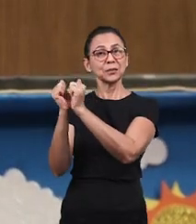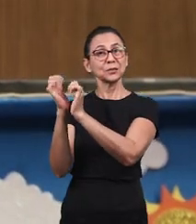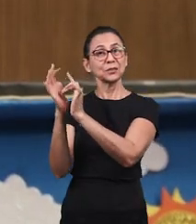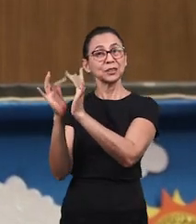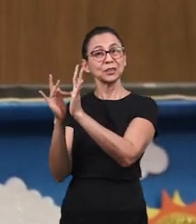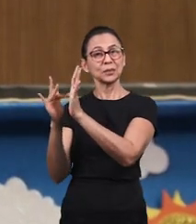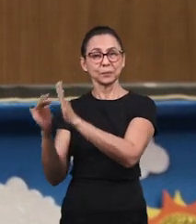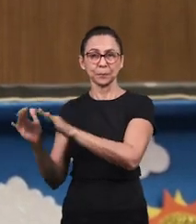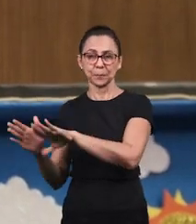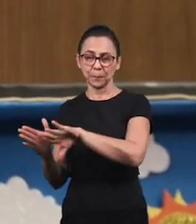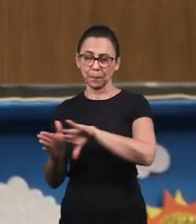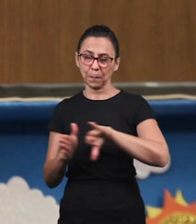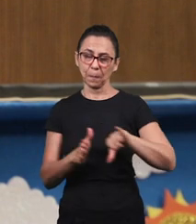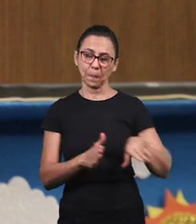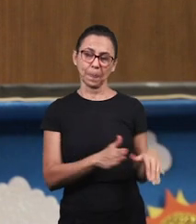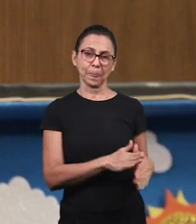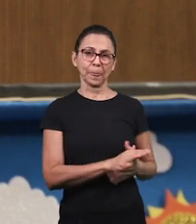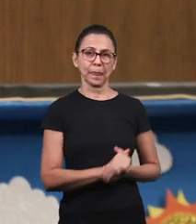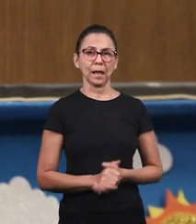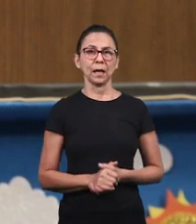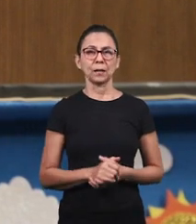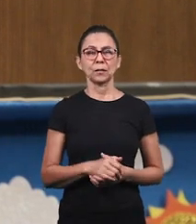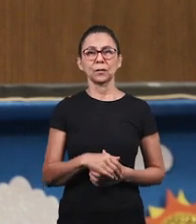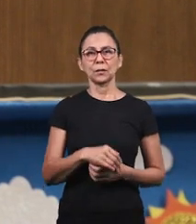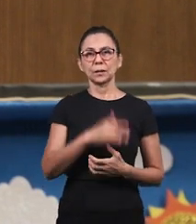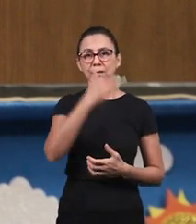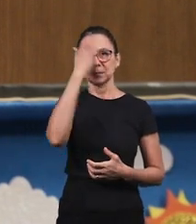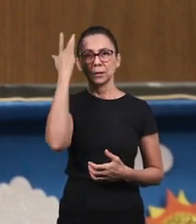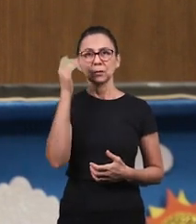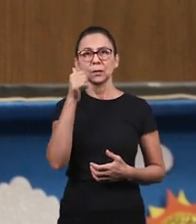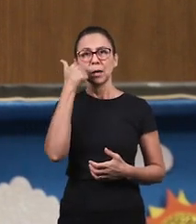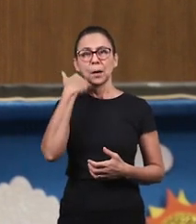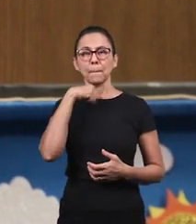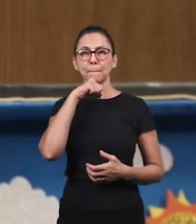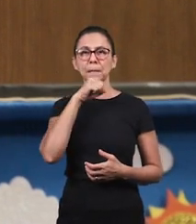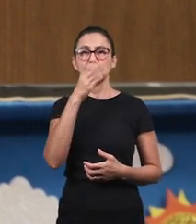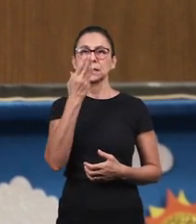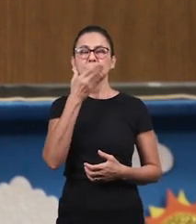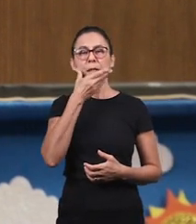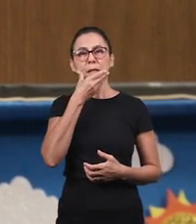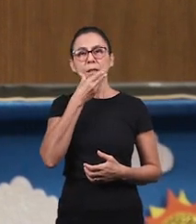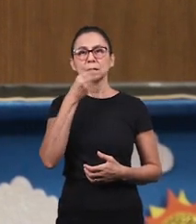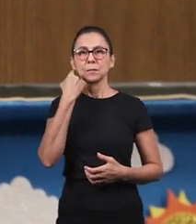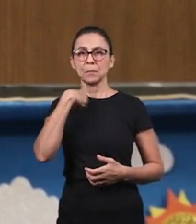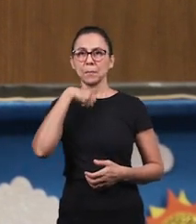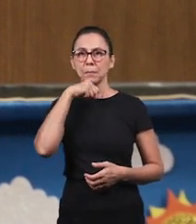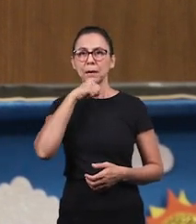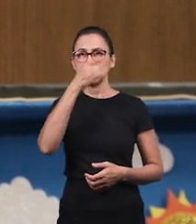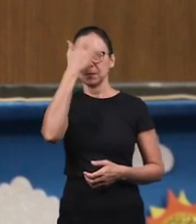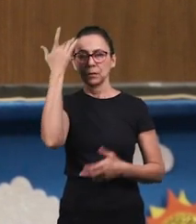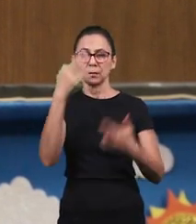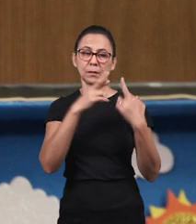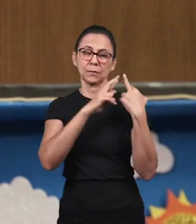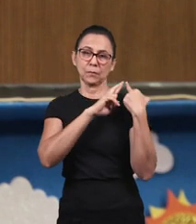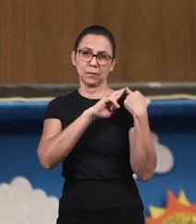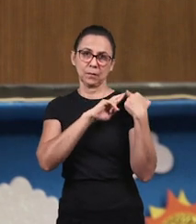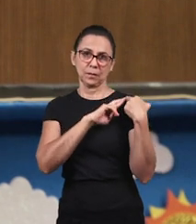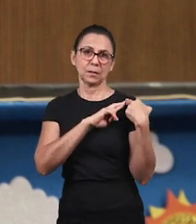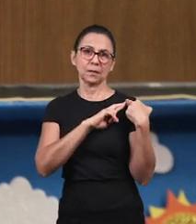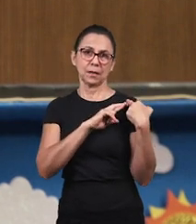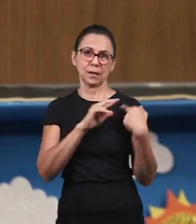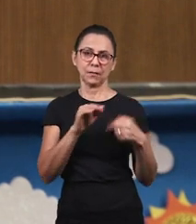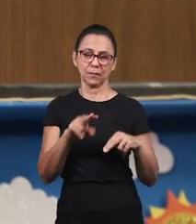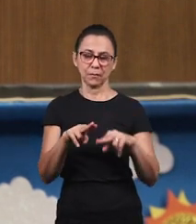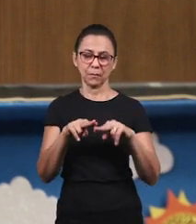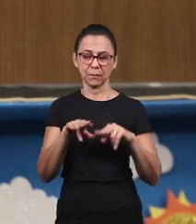Agora, uma palavra às mães, aos pais e responsáveis. Deus revelou a Noé um